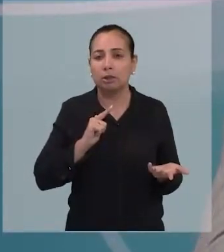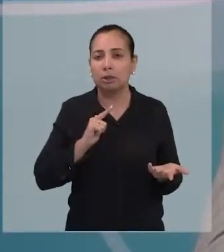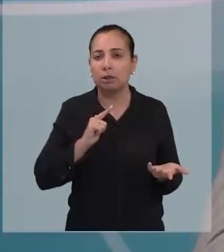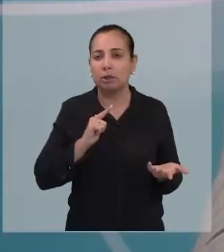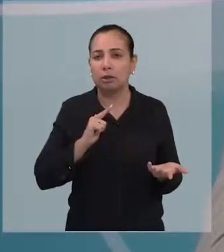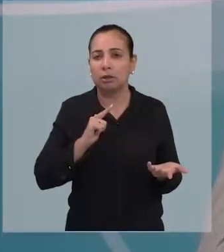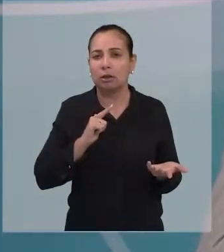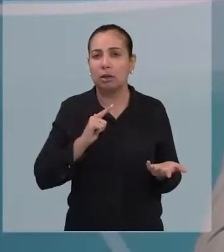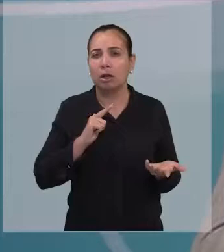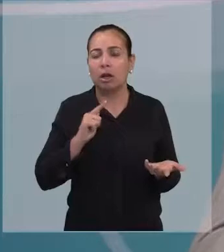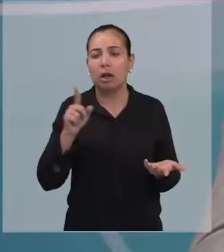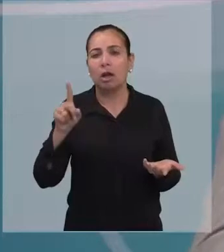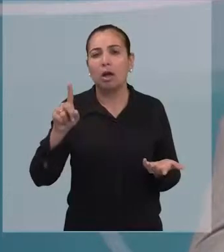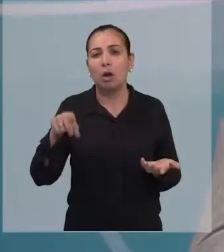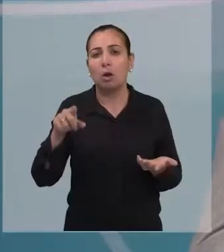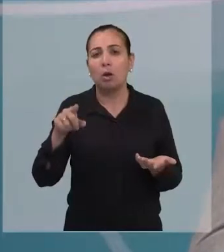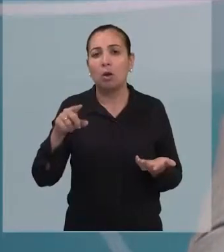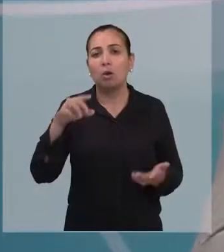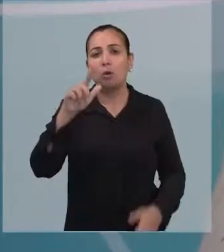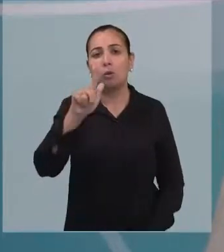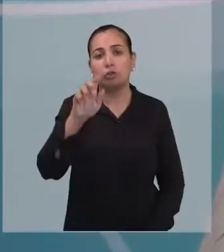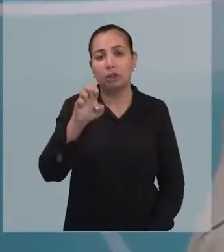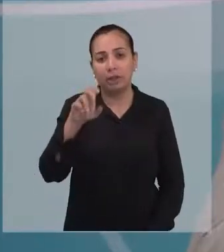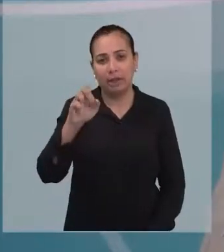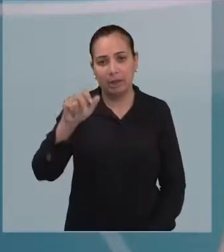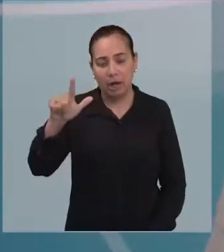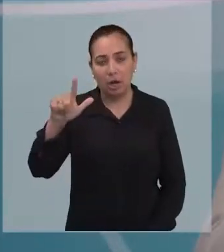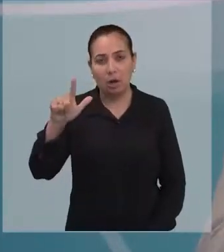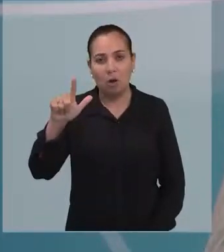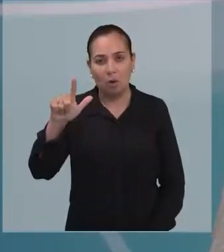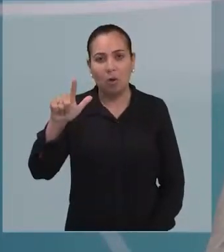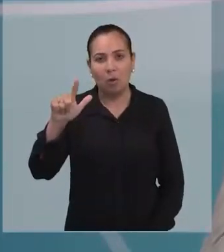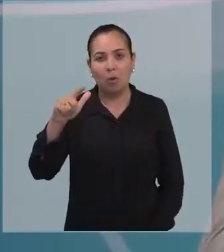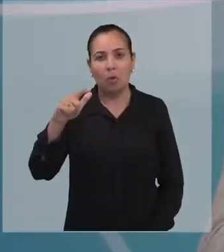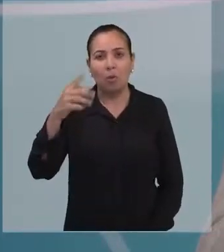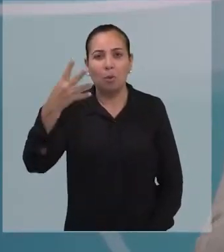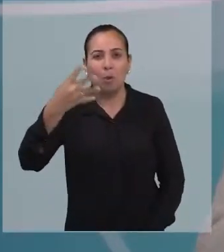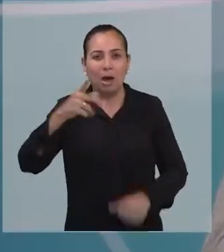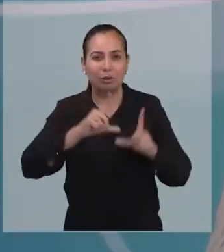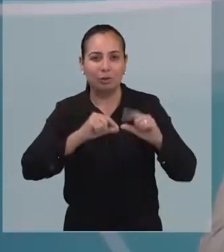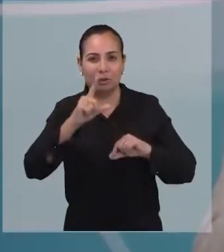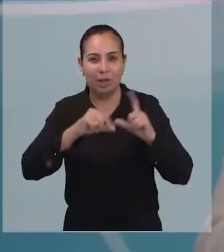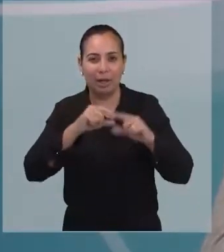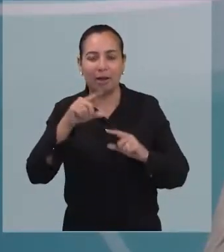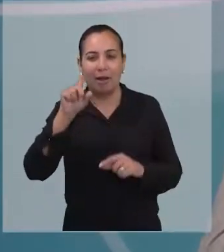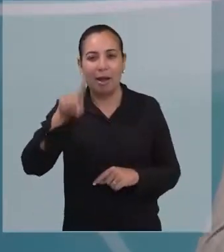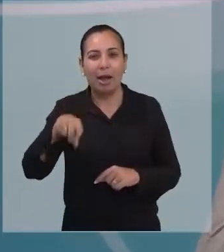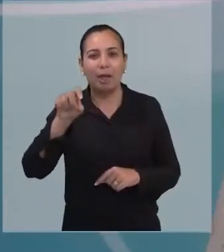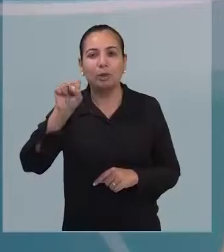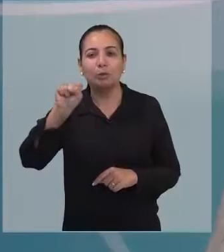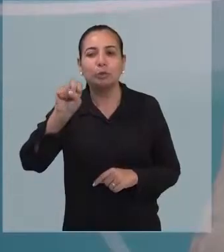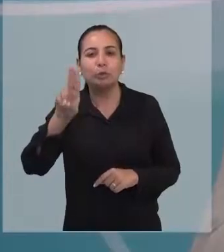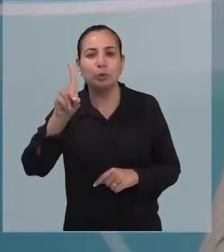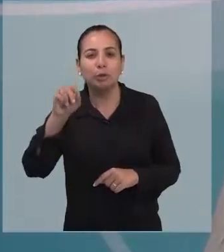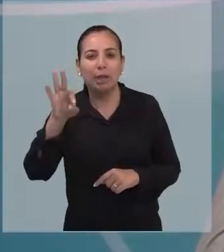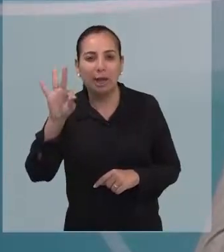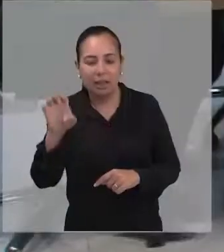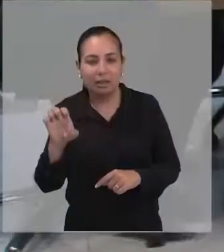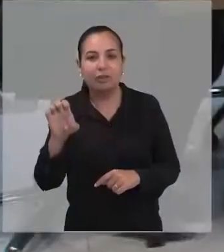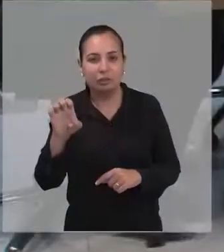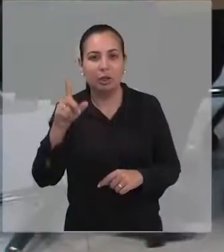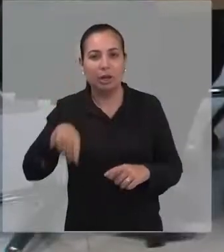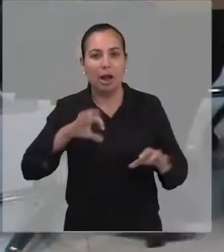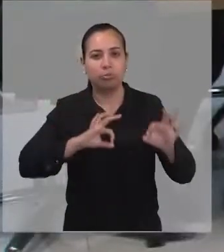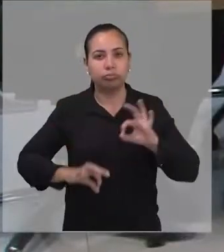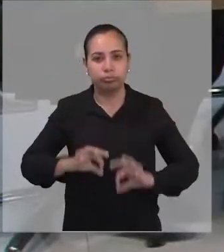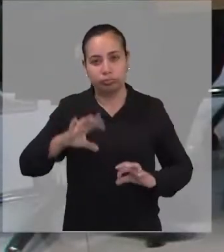empossado ministro, é general 4 estrelas, do comando maior, dos 17... Do Sudeste. Do comando do Exército, do alto comando, um